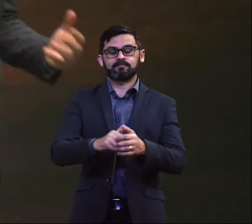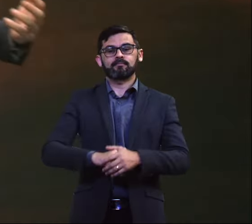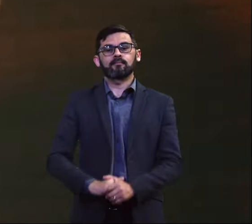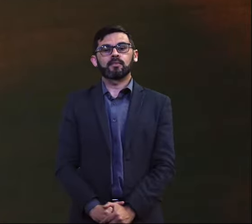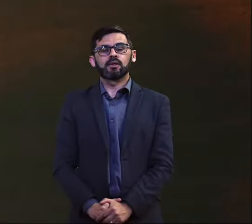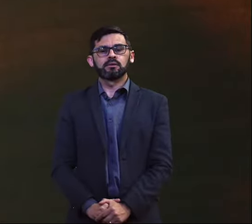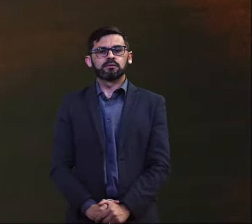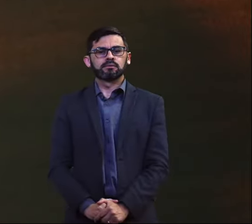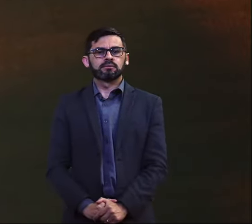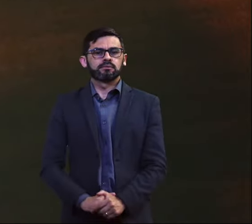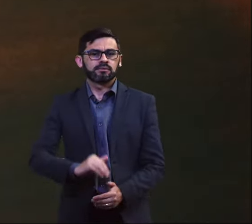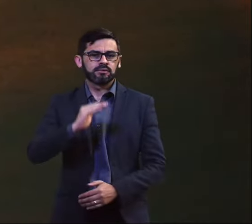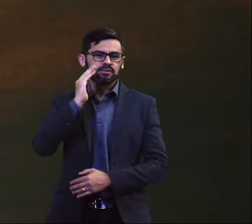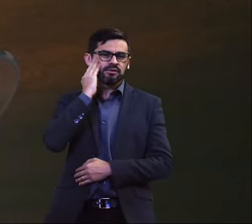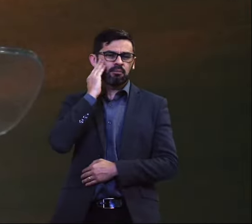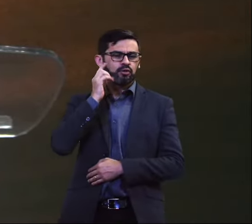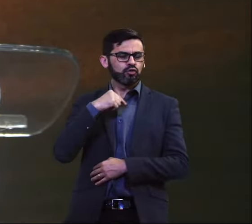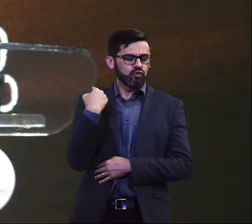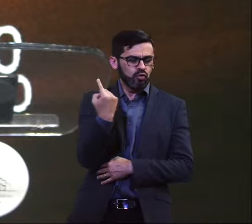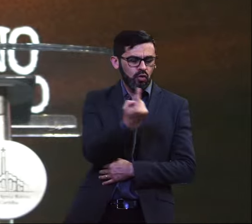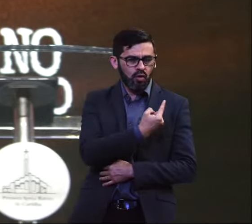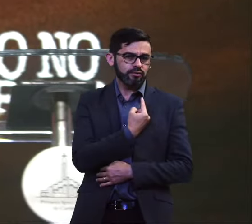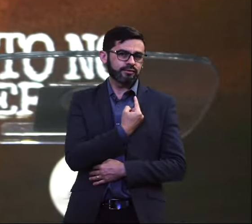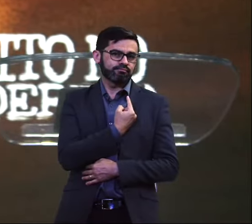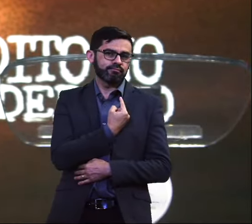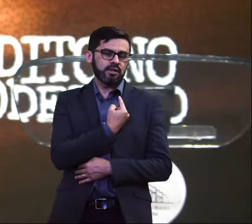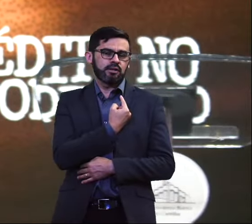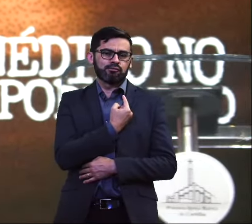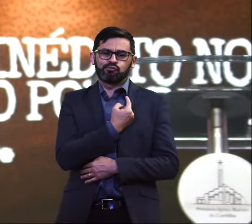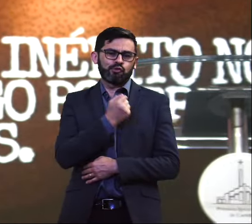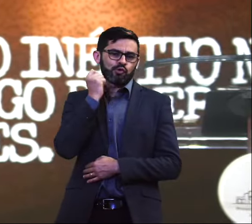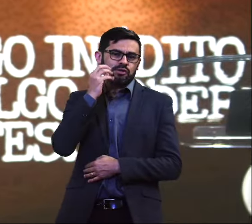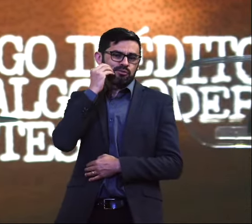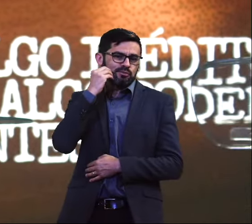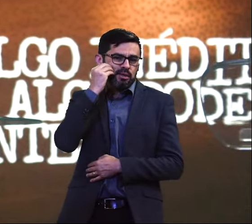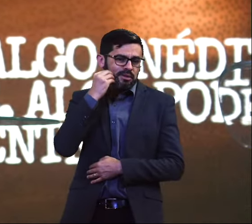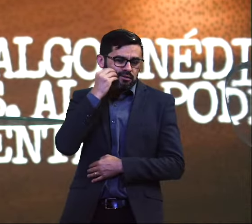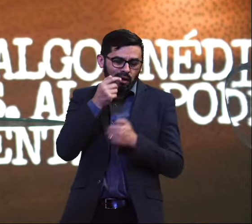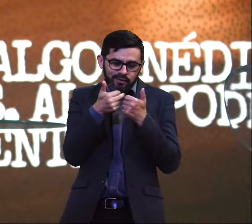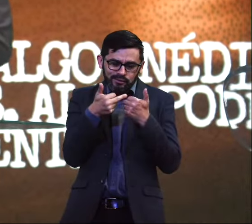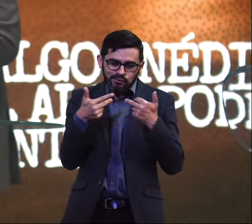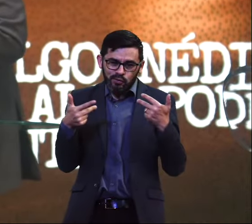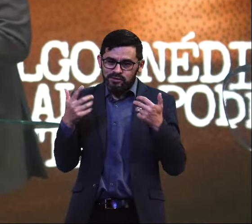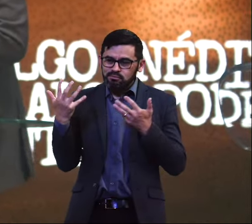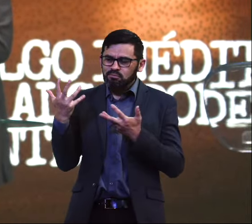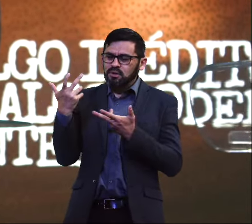Nós não vivemos algo sem precedentes, inédito, muitas vezes porque temos medo.